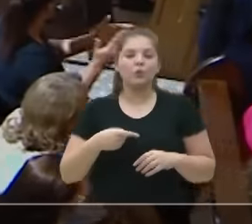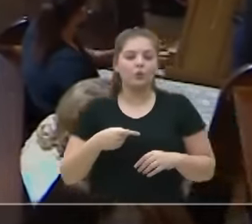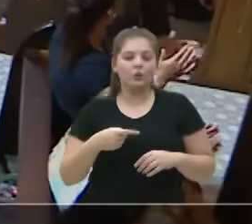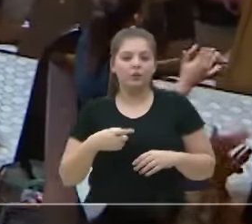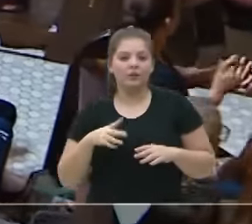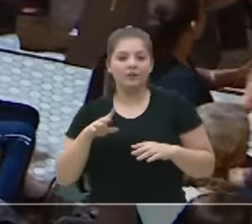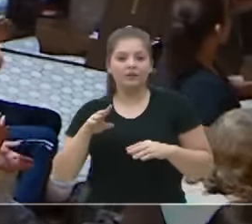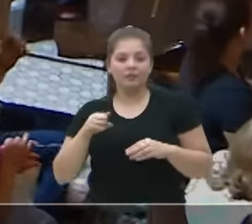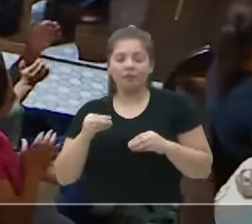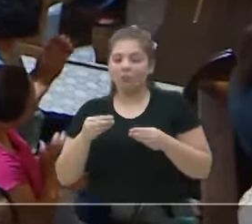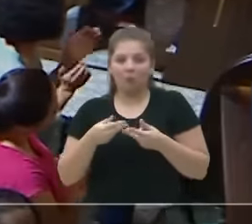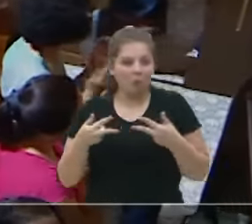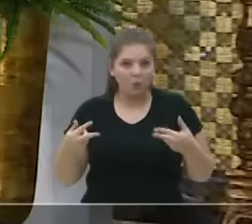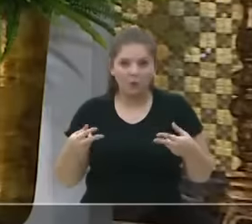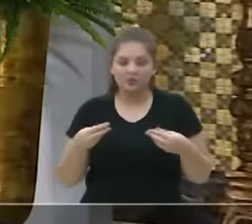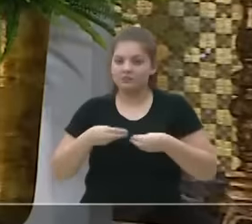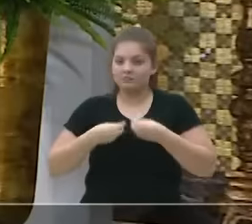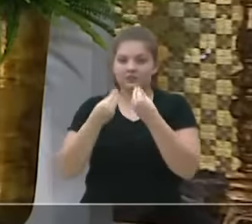Filhos queridos,